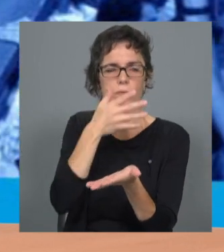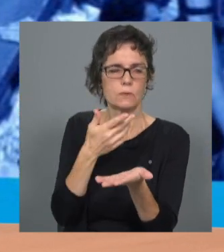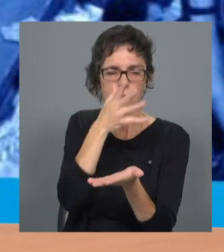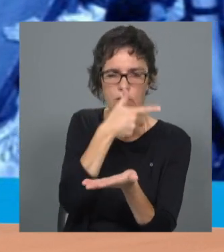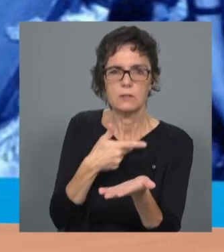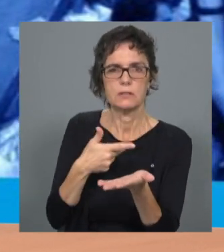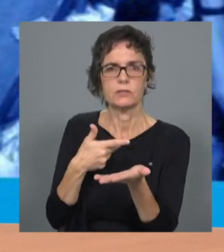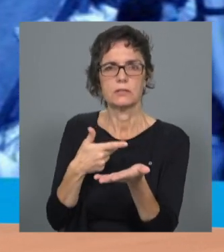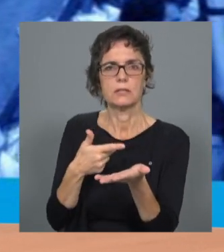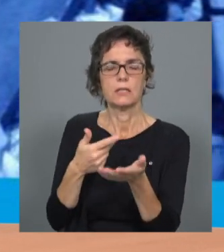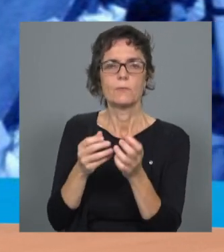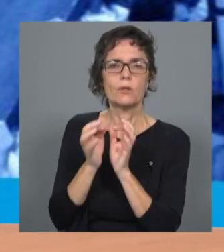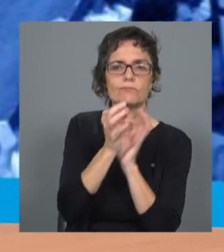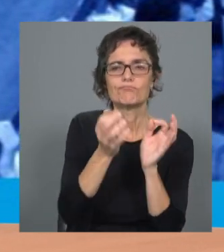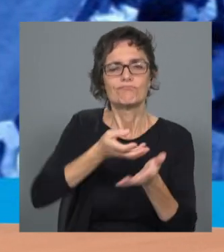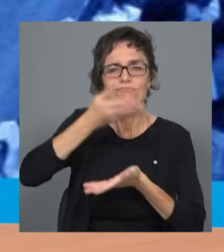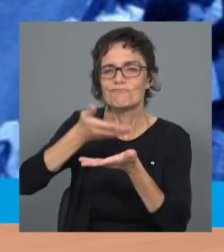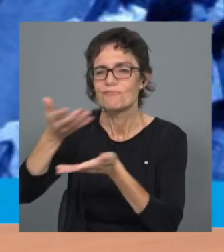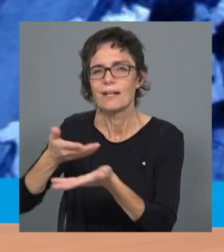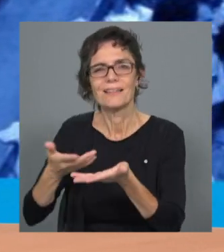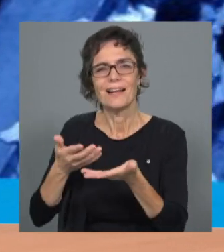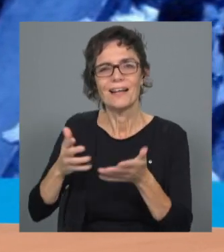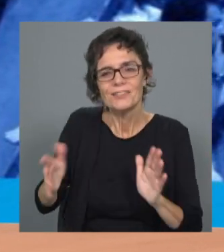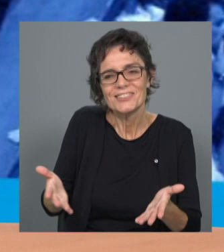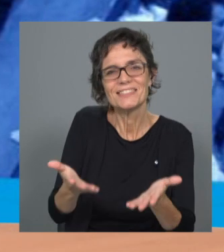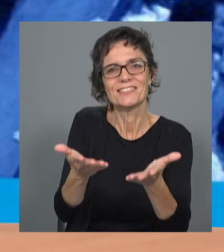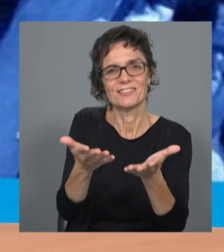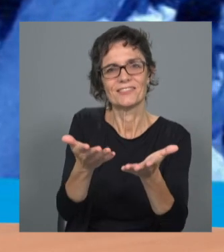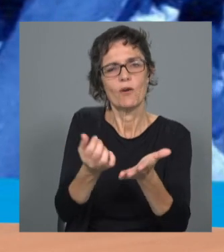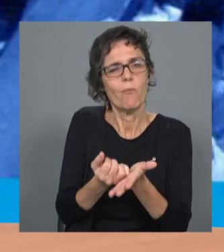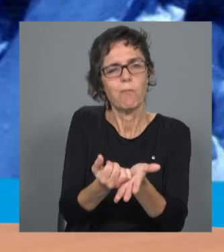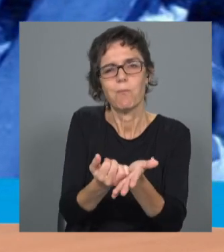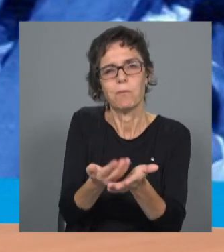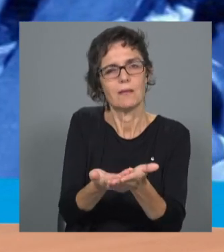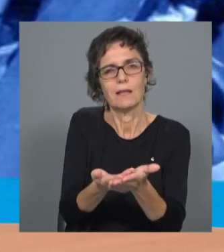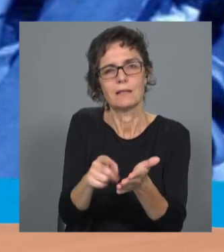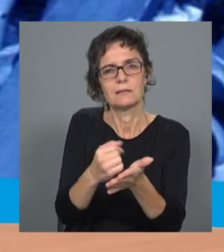com eles, de lhes dar uma palavra, de lhes dar um conforto. Eu tive isso na minha comunidade,